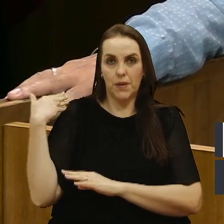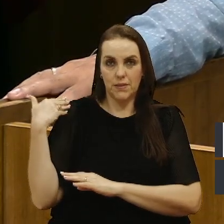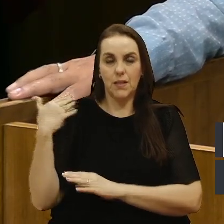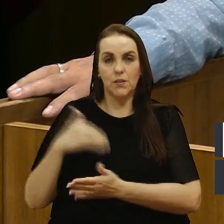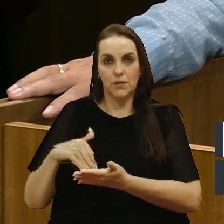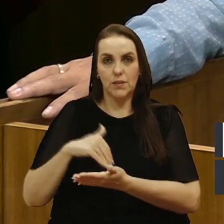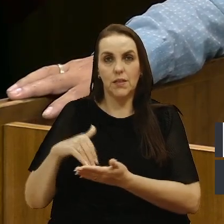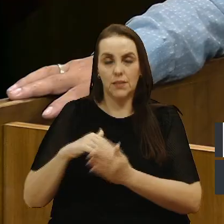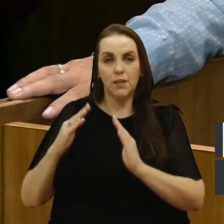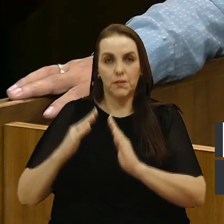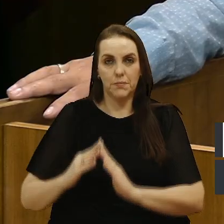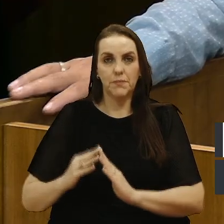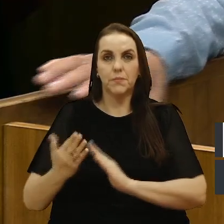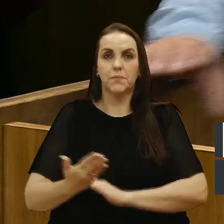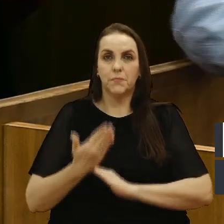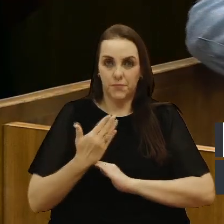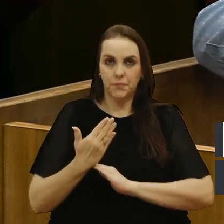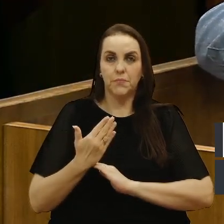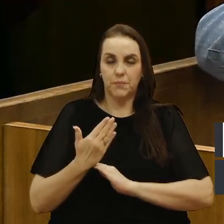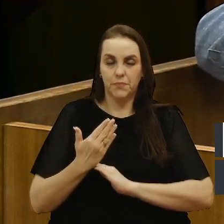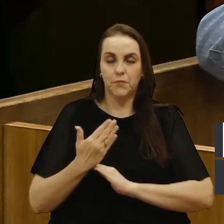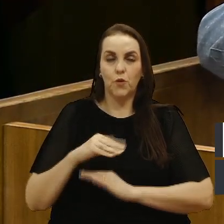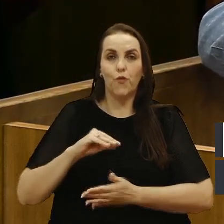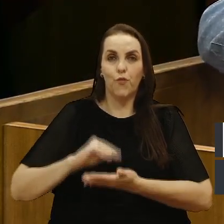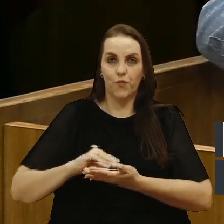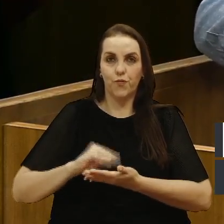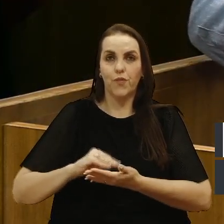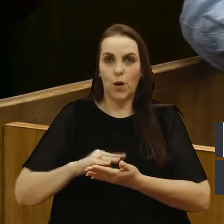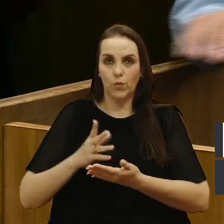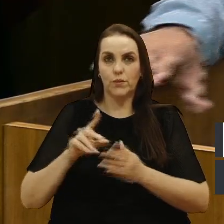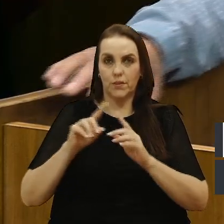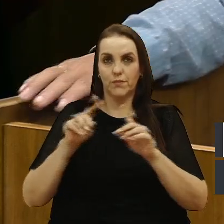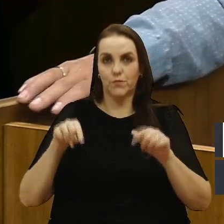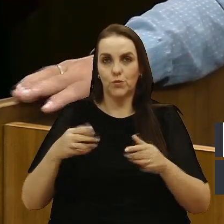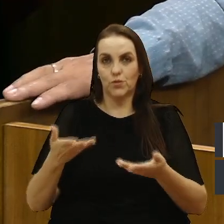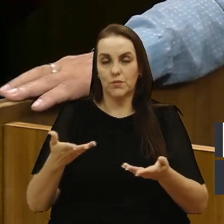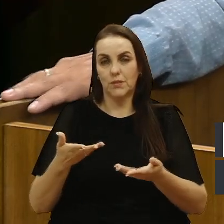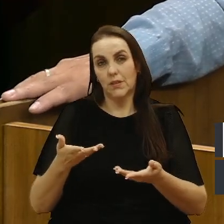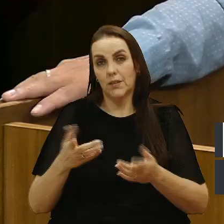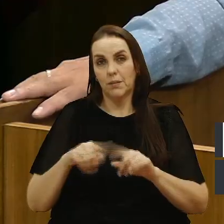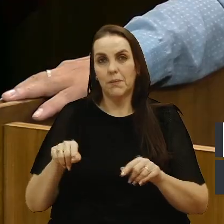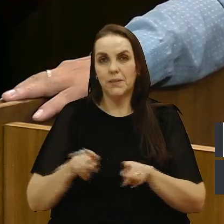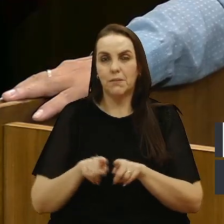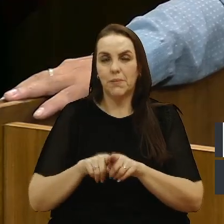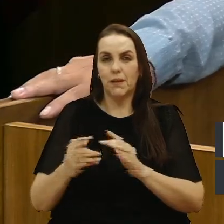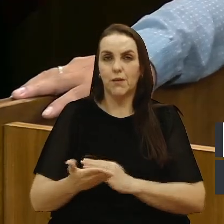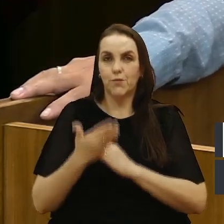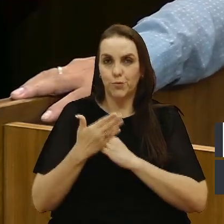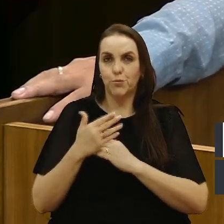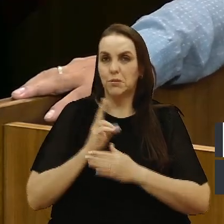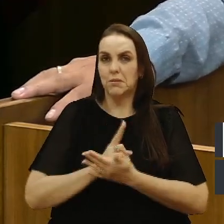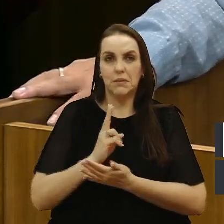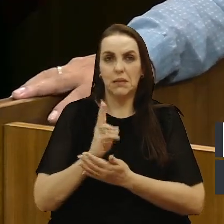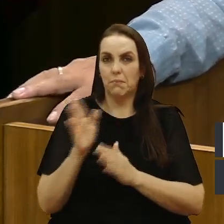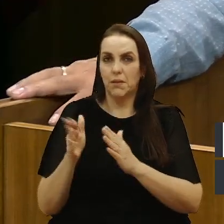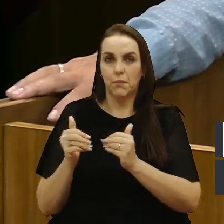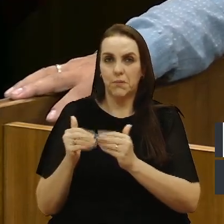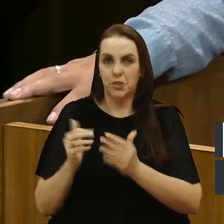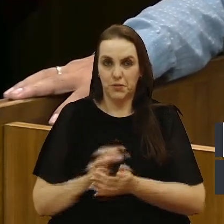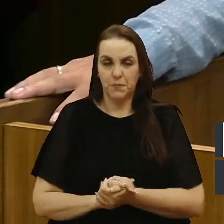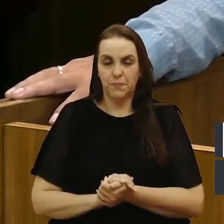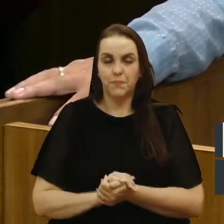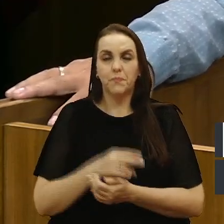muito. A gente sabe que falta efetivo e mesmo assim eu tive a ajuda sempre que pedi. Dizer para